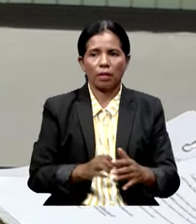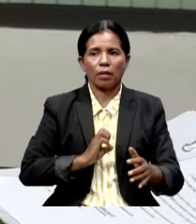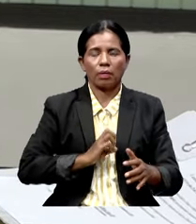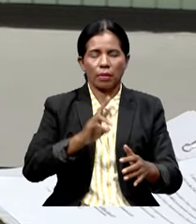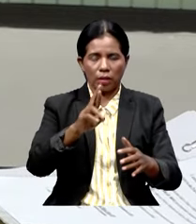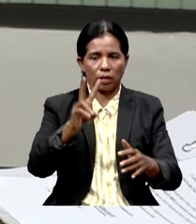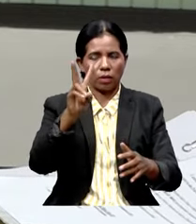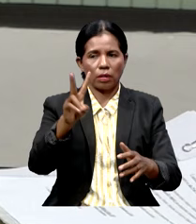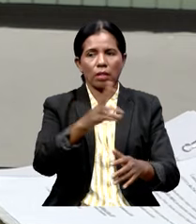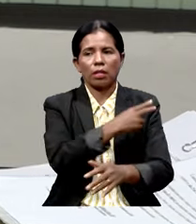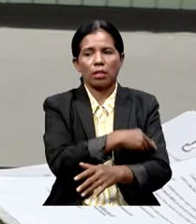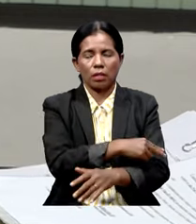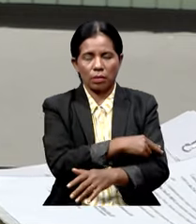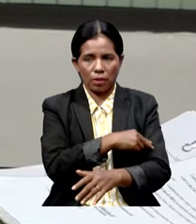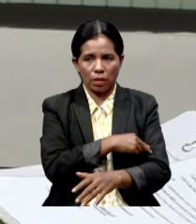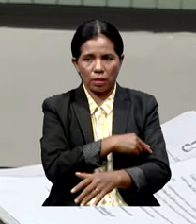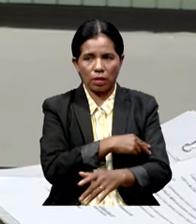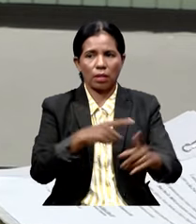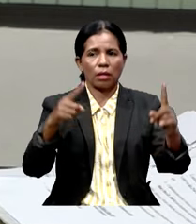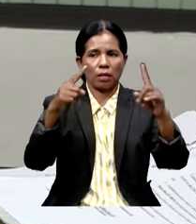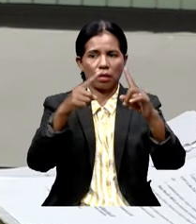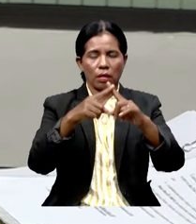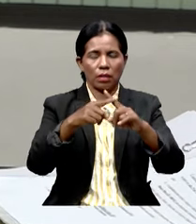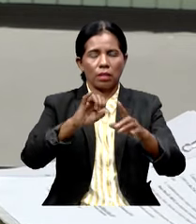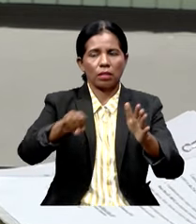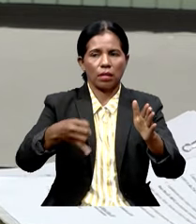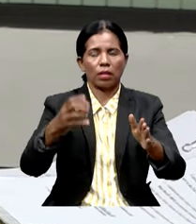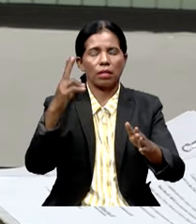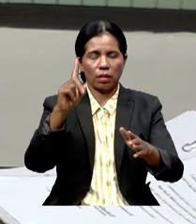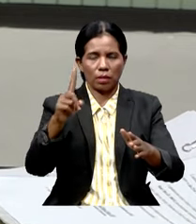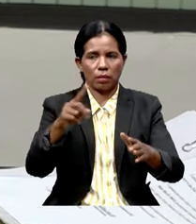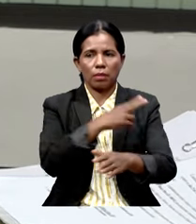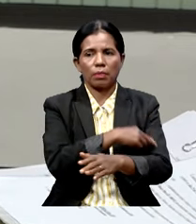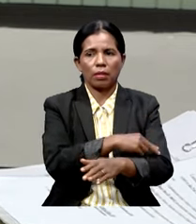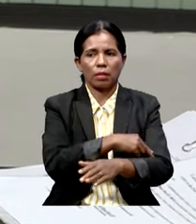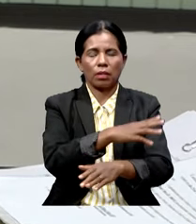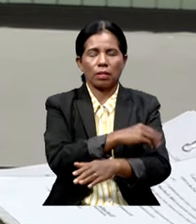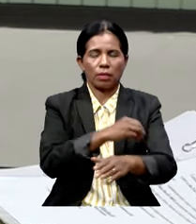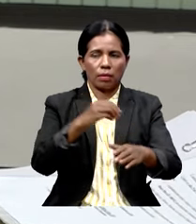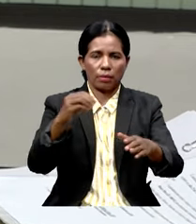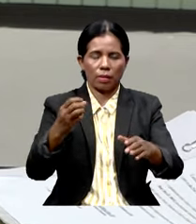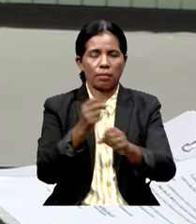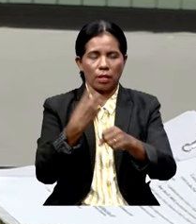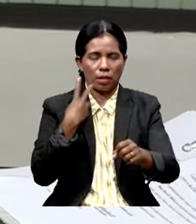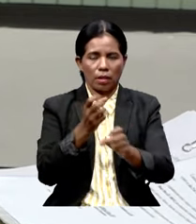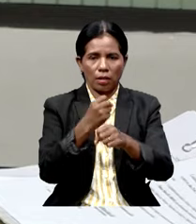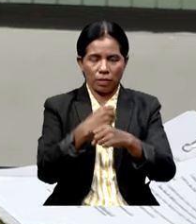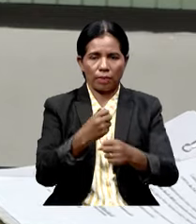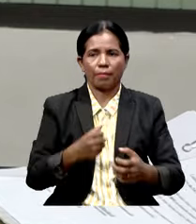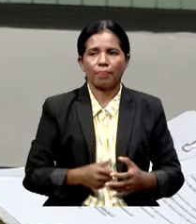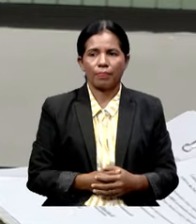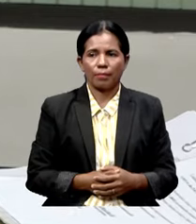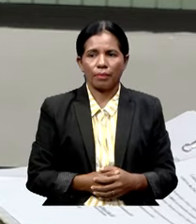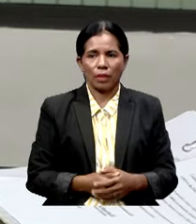rua, e da hospital ba nas geral, e da mas ba nas psiquiatria, agora me halona. A me